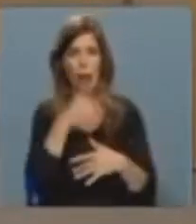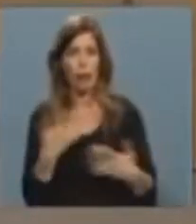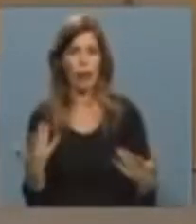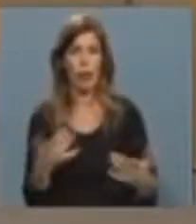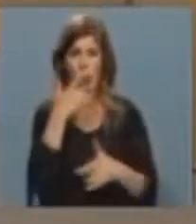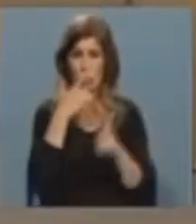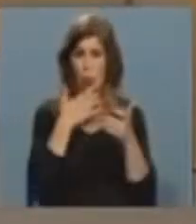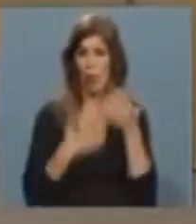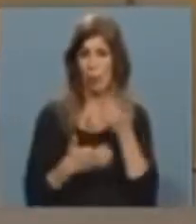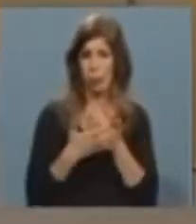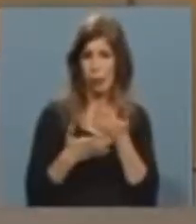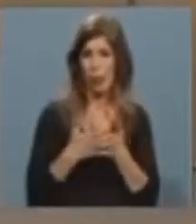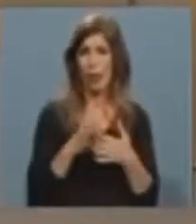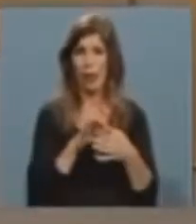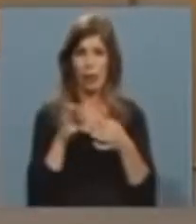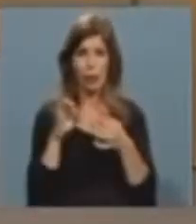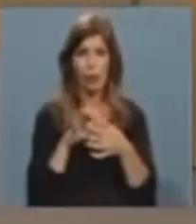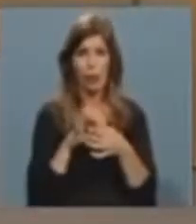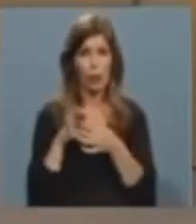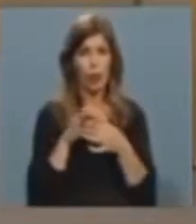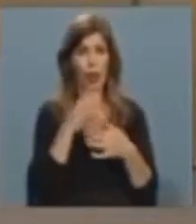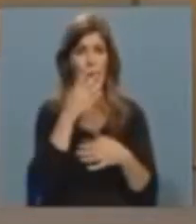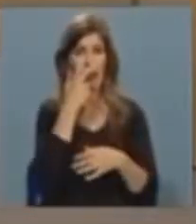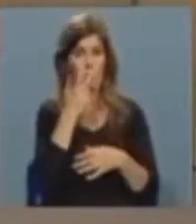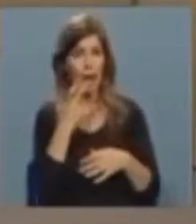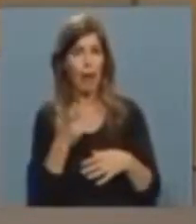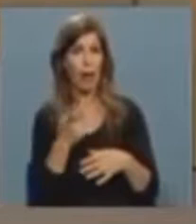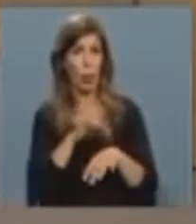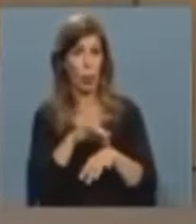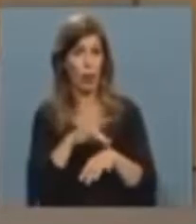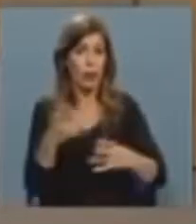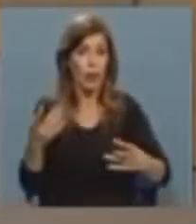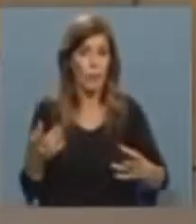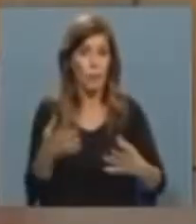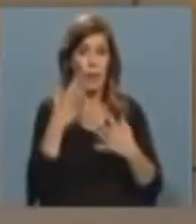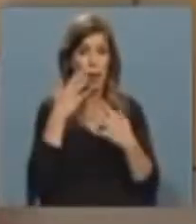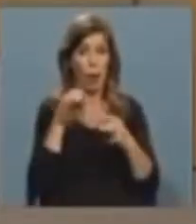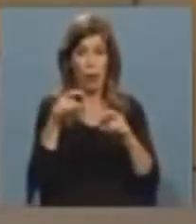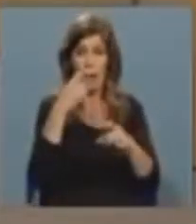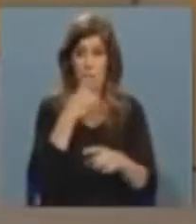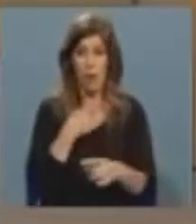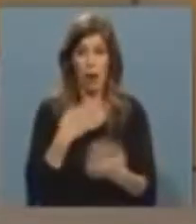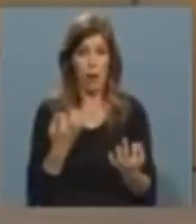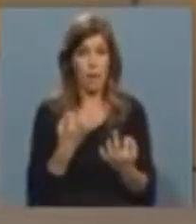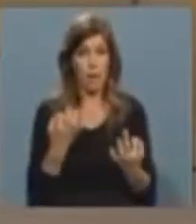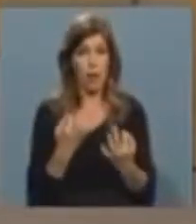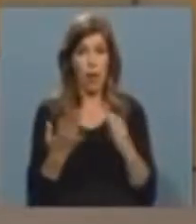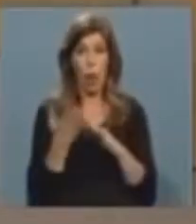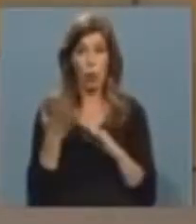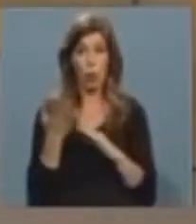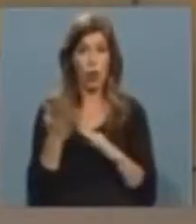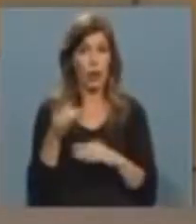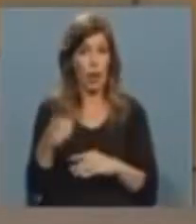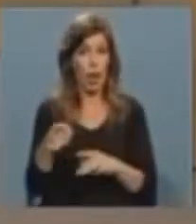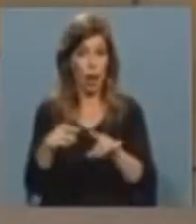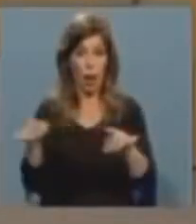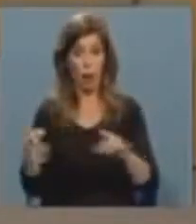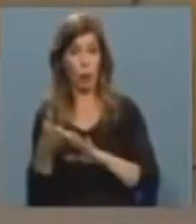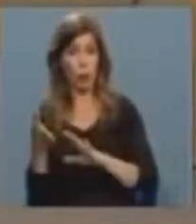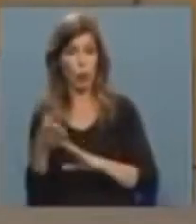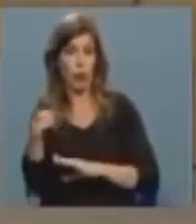mais dependente, mais doente, naturalmente que tudo isto tem de falhar e as urgências é que,